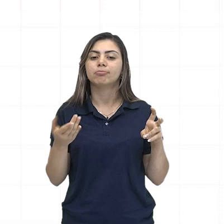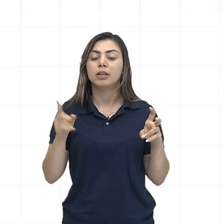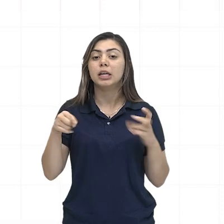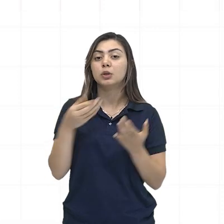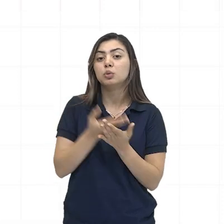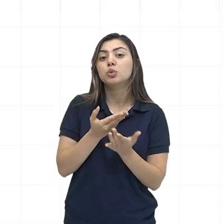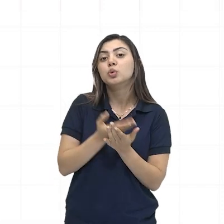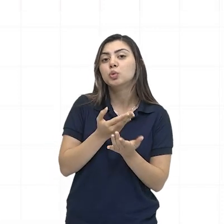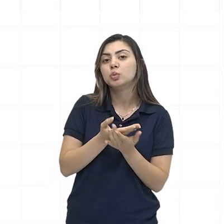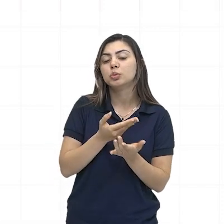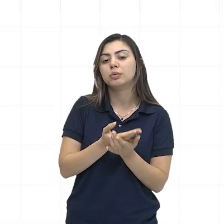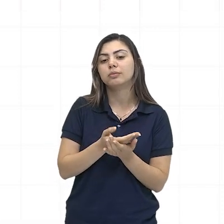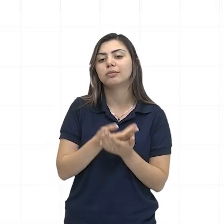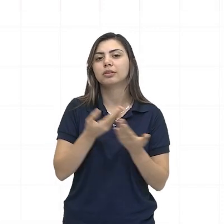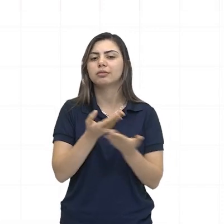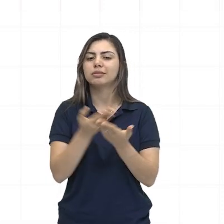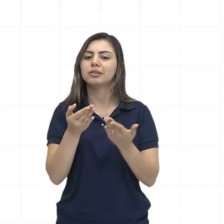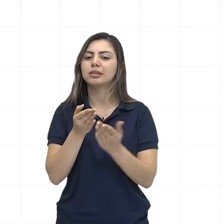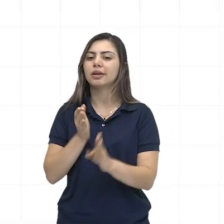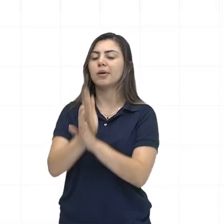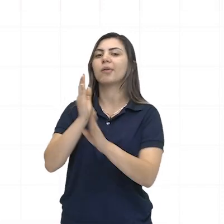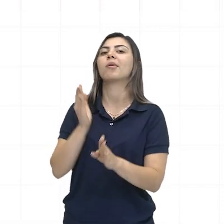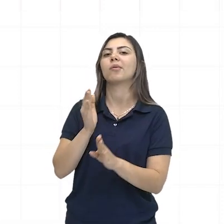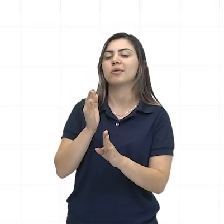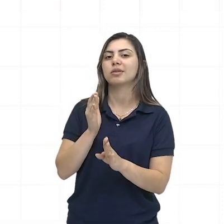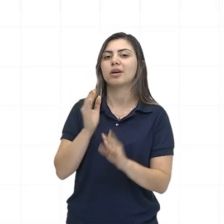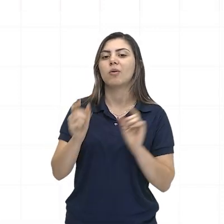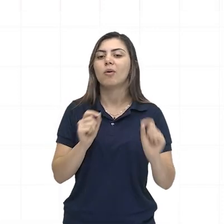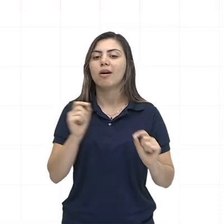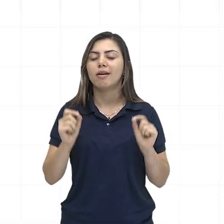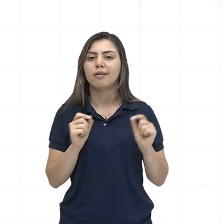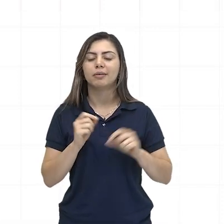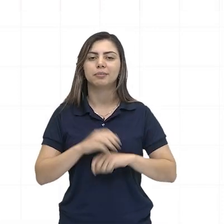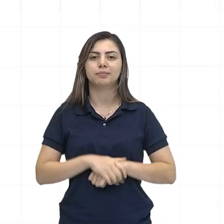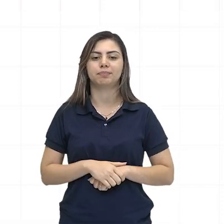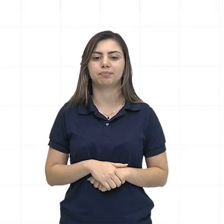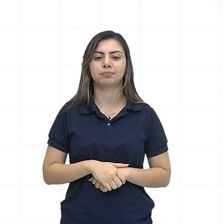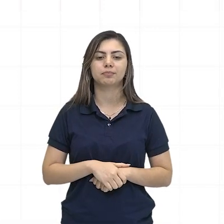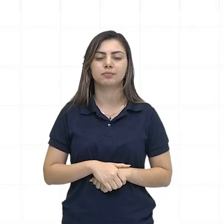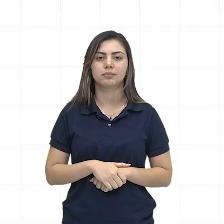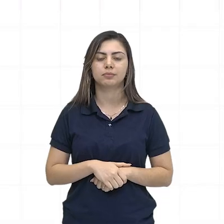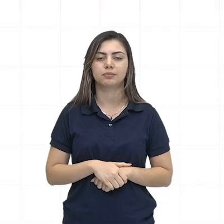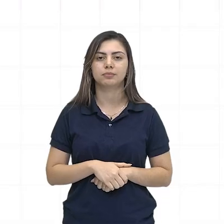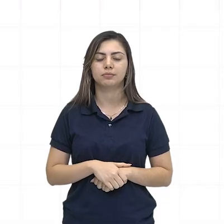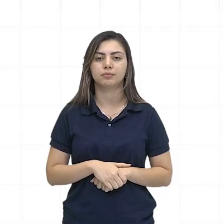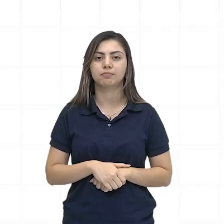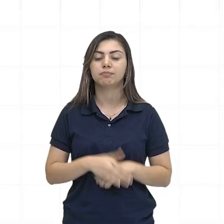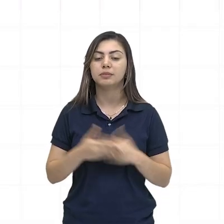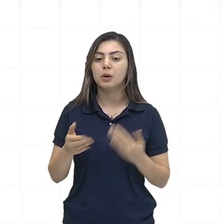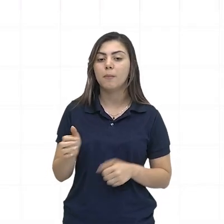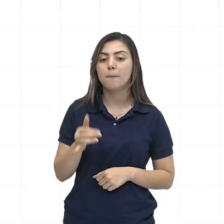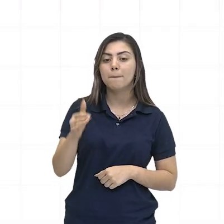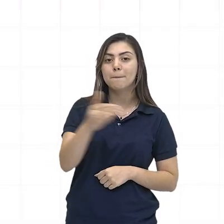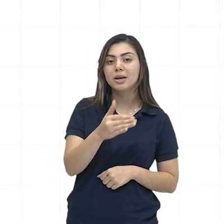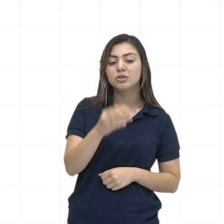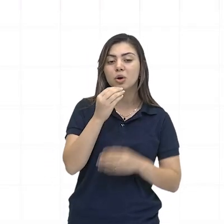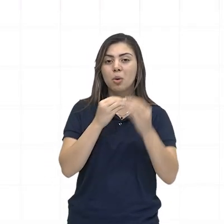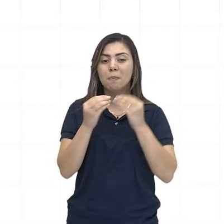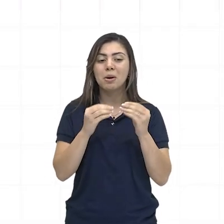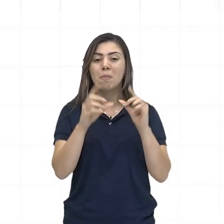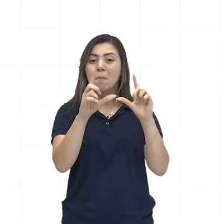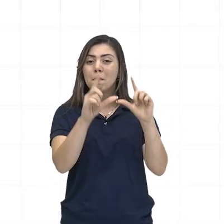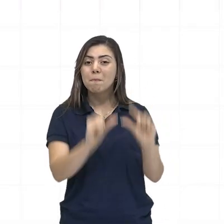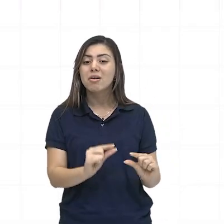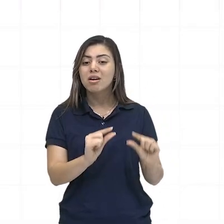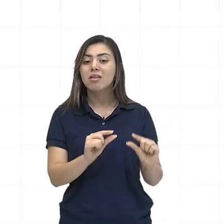esse estudo aqui, de cara você já vê, certo, que o peixe menos